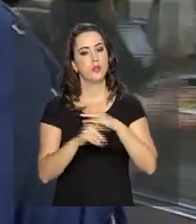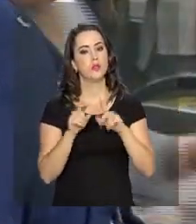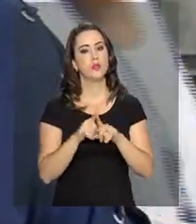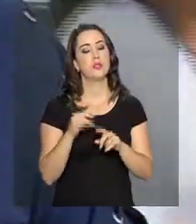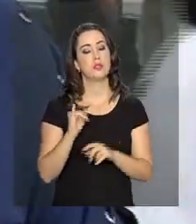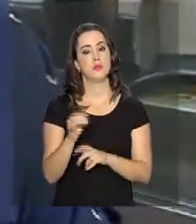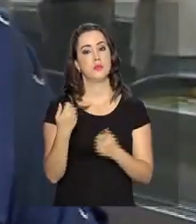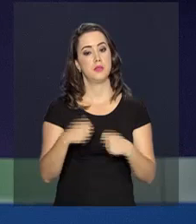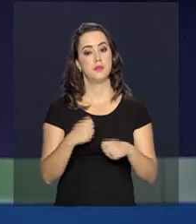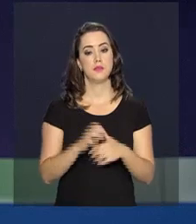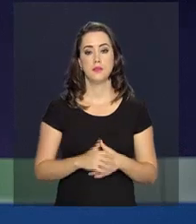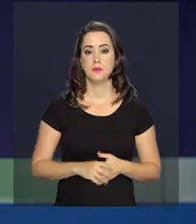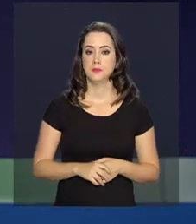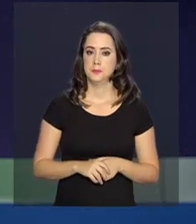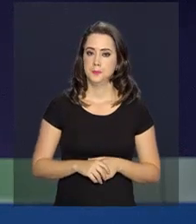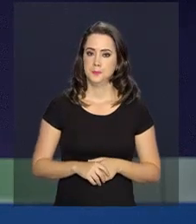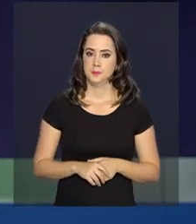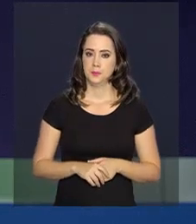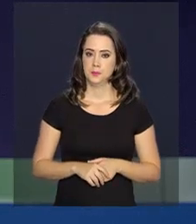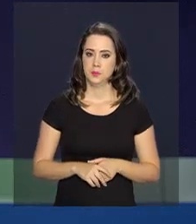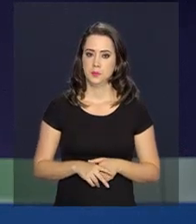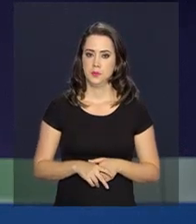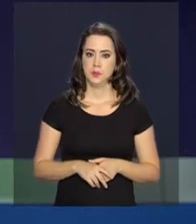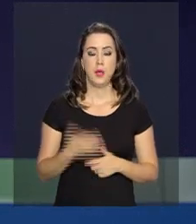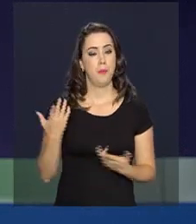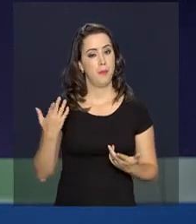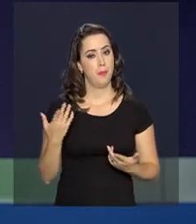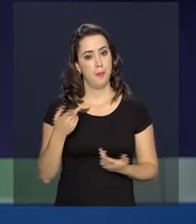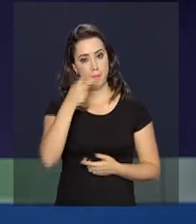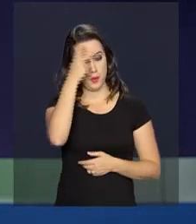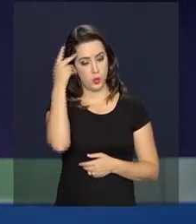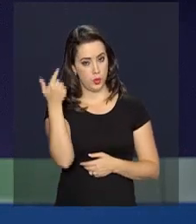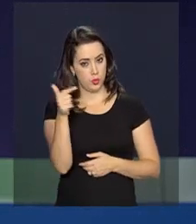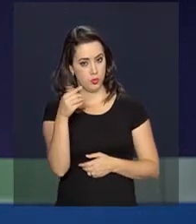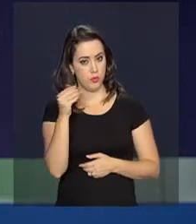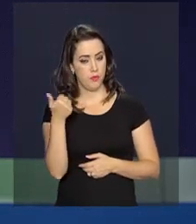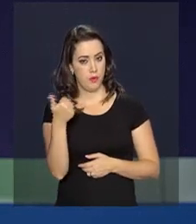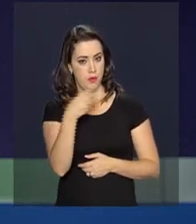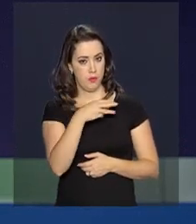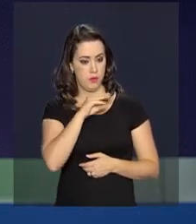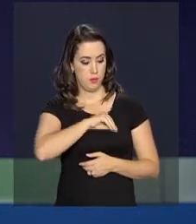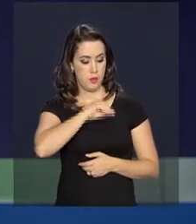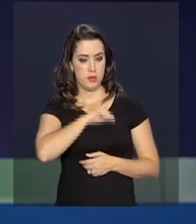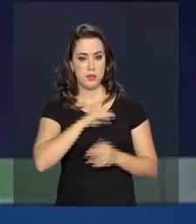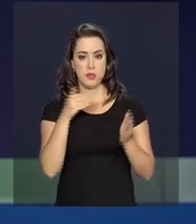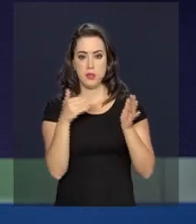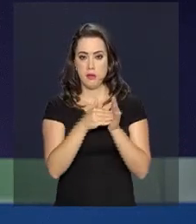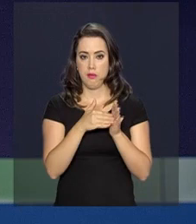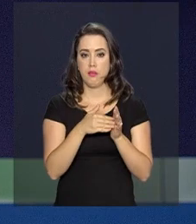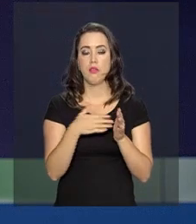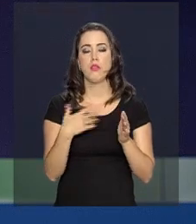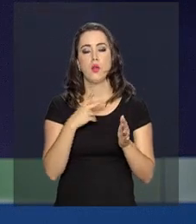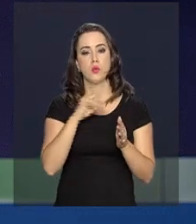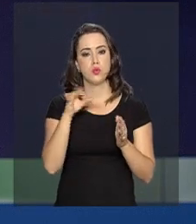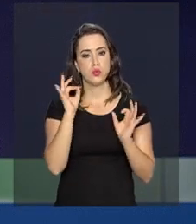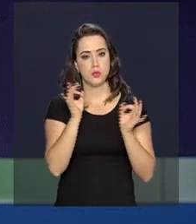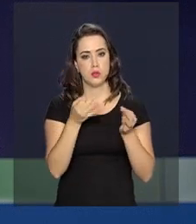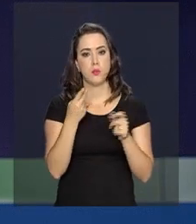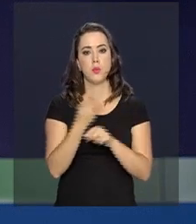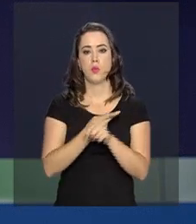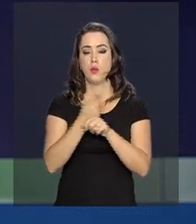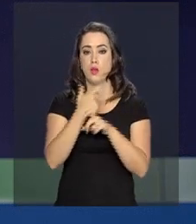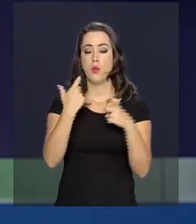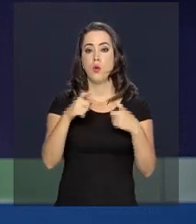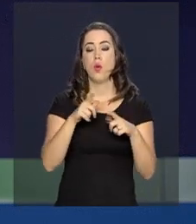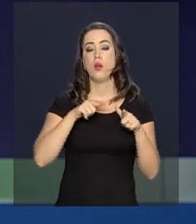uma emergência. Quem não receber a primeira parcela até a data limite deve procurar as superintendências do